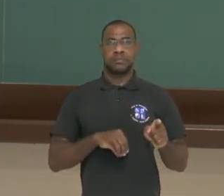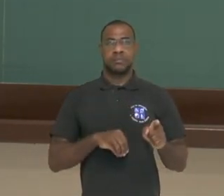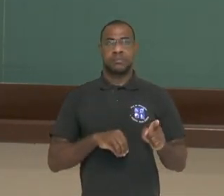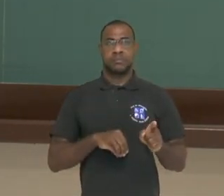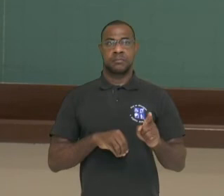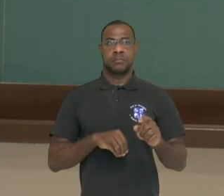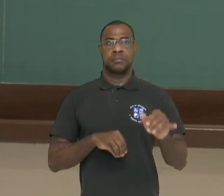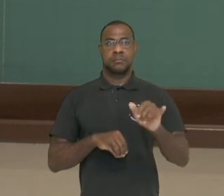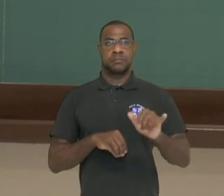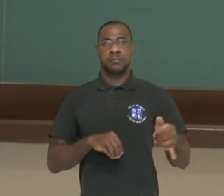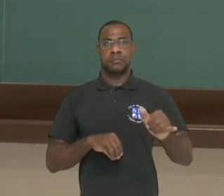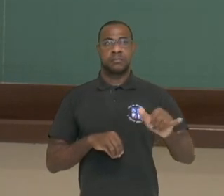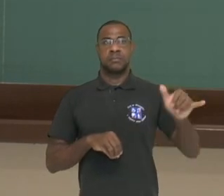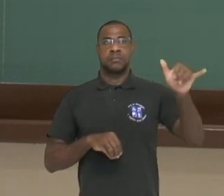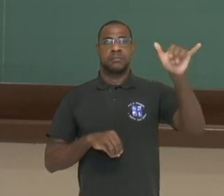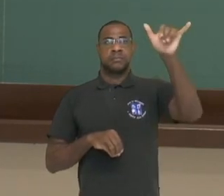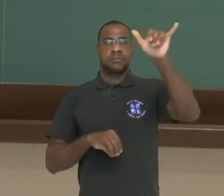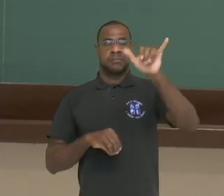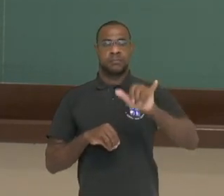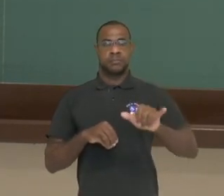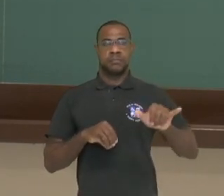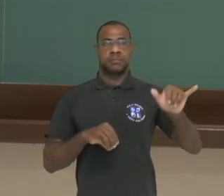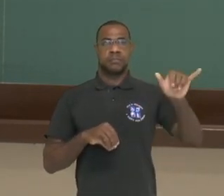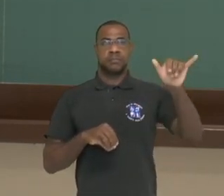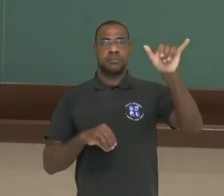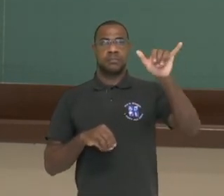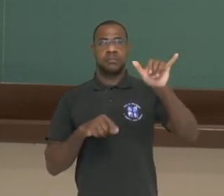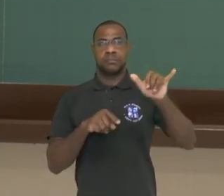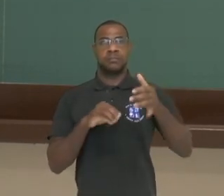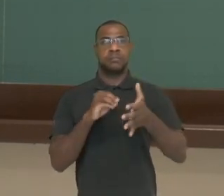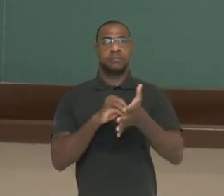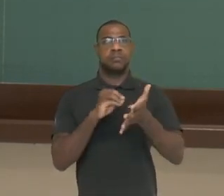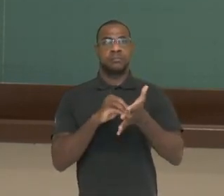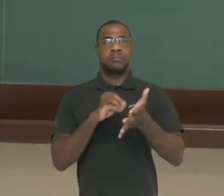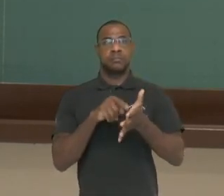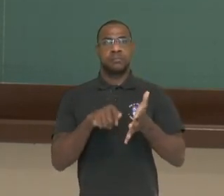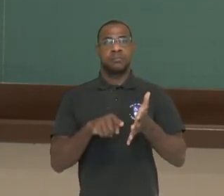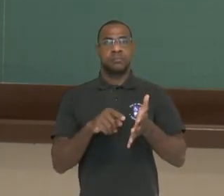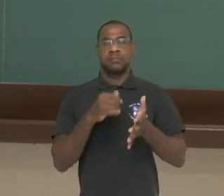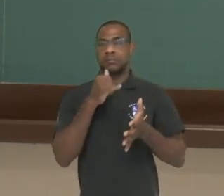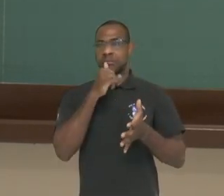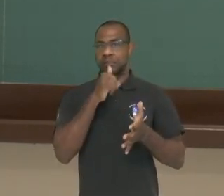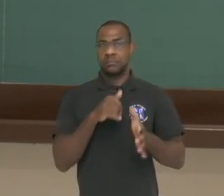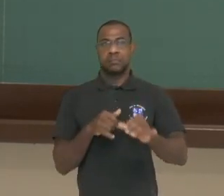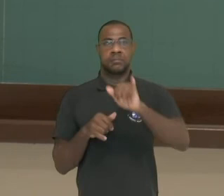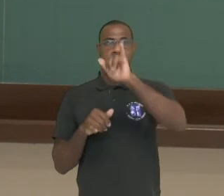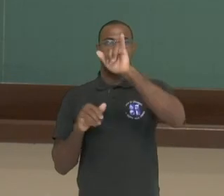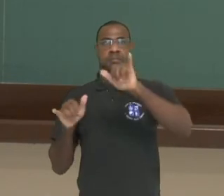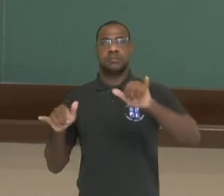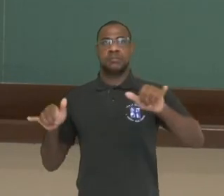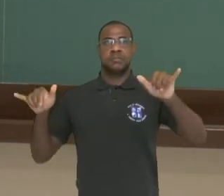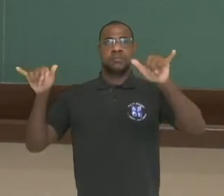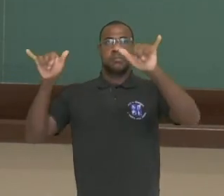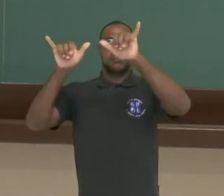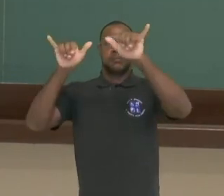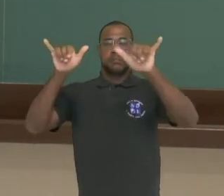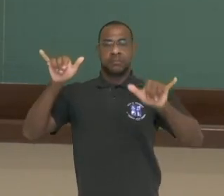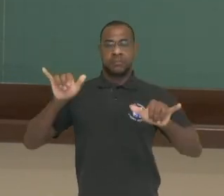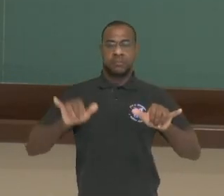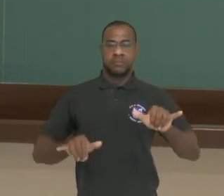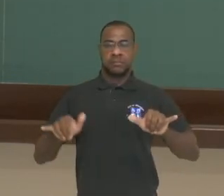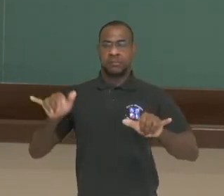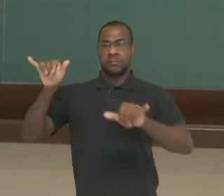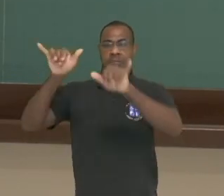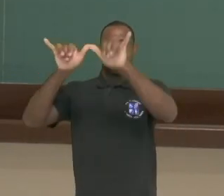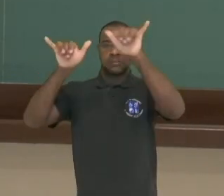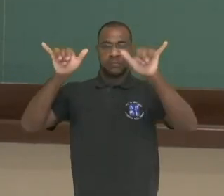De cargas negativas que estão aqui chegando, né? Transitando aqui pela bateria e pelas LEDs.